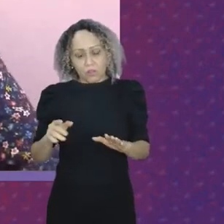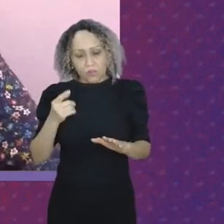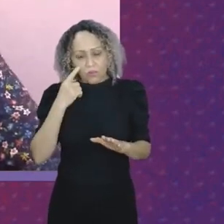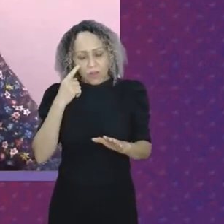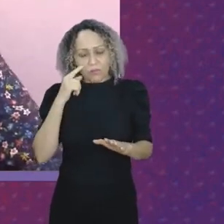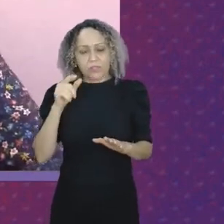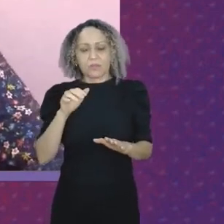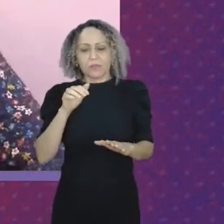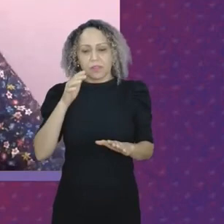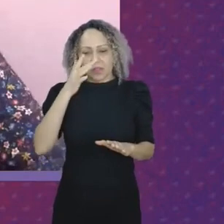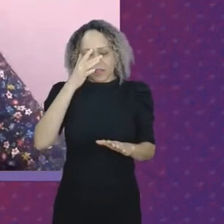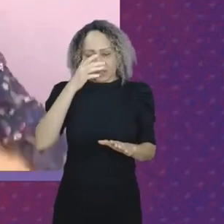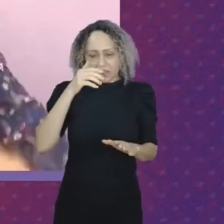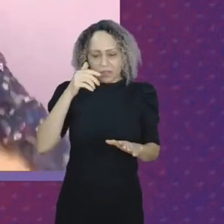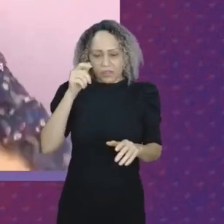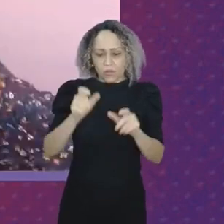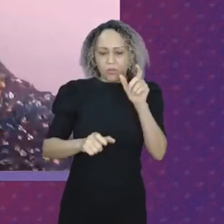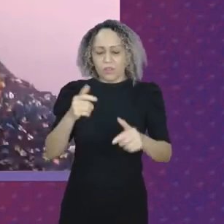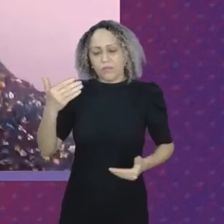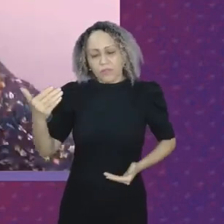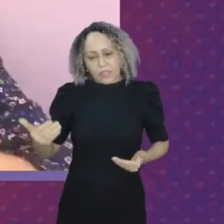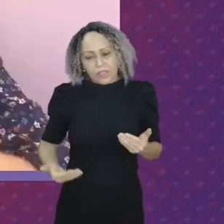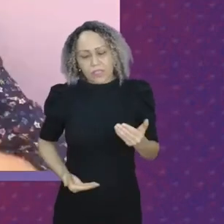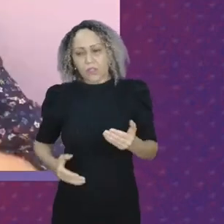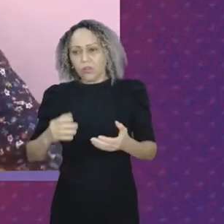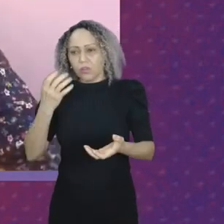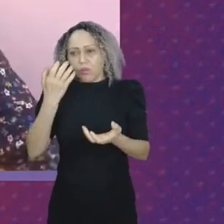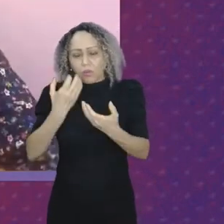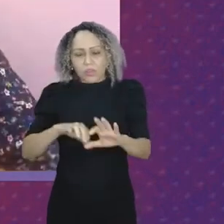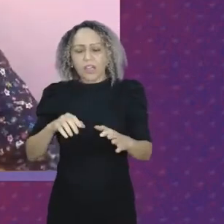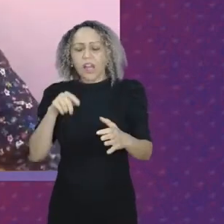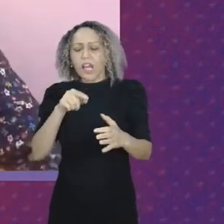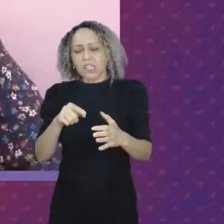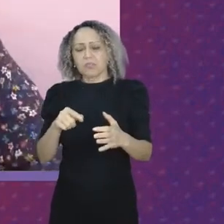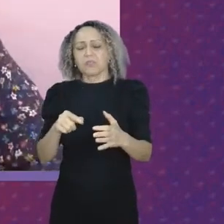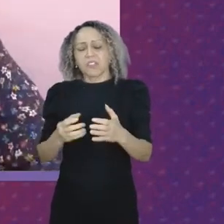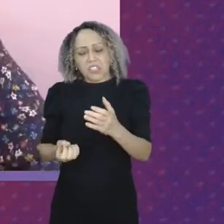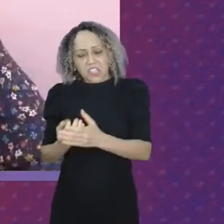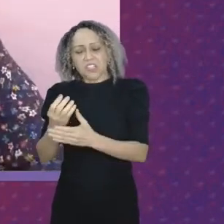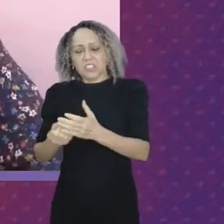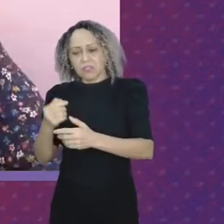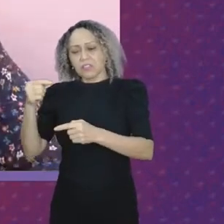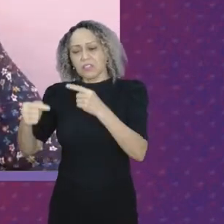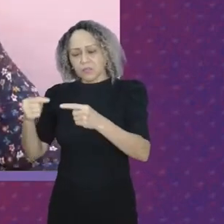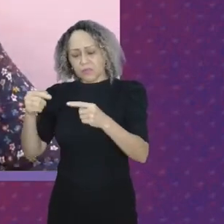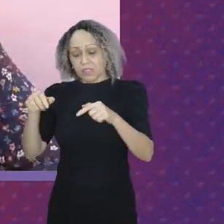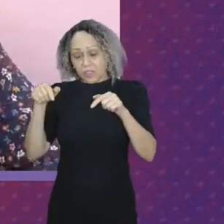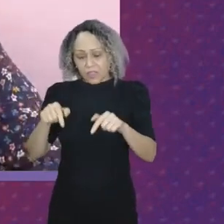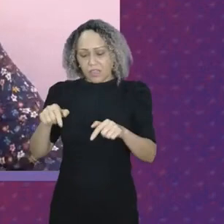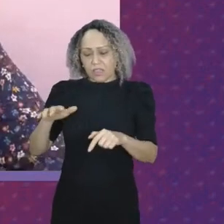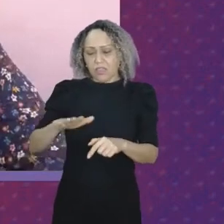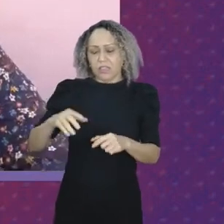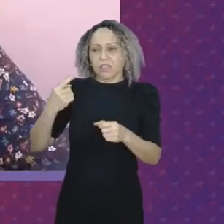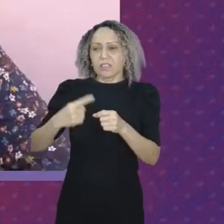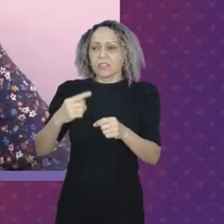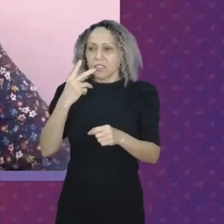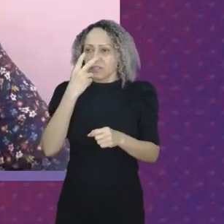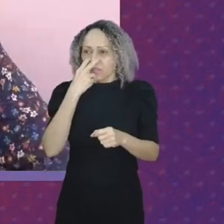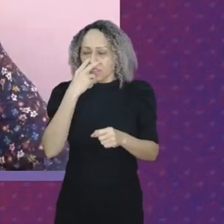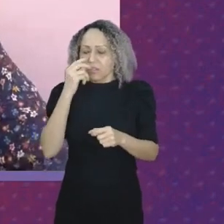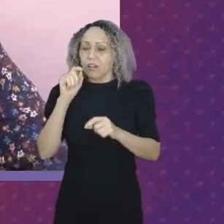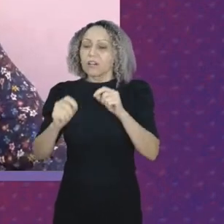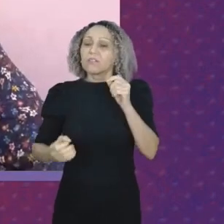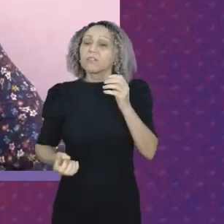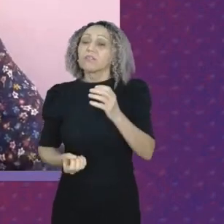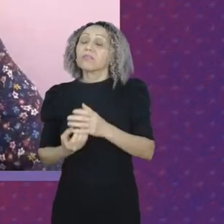efetivos que estão implementando essas políticas. Aqui em Vitória foi realizada, construída a